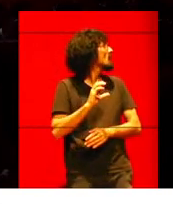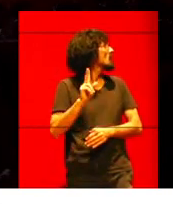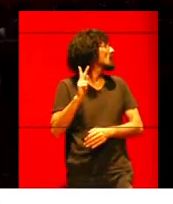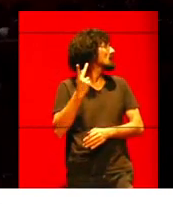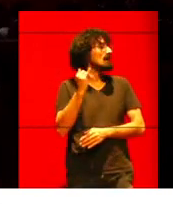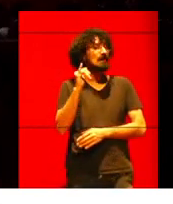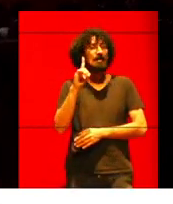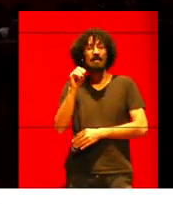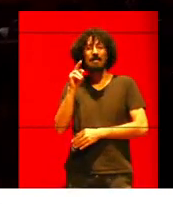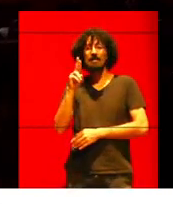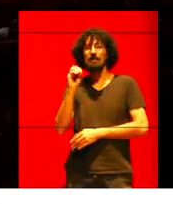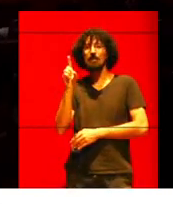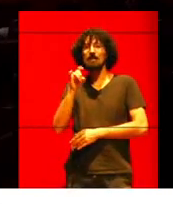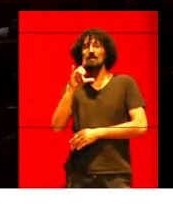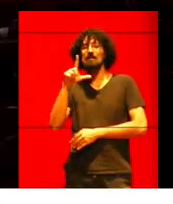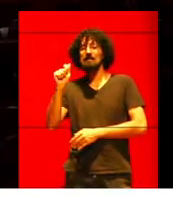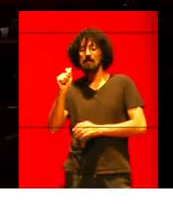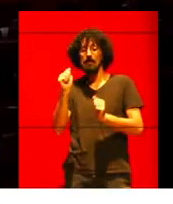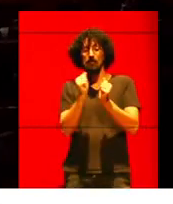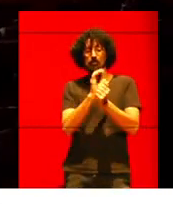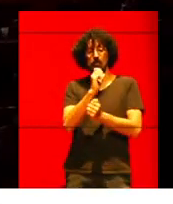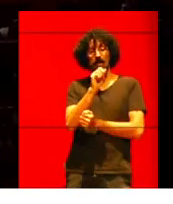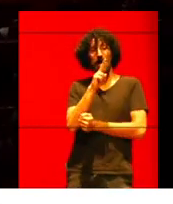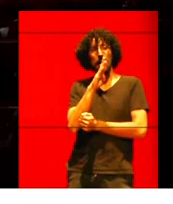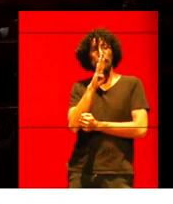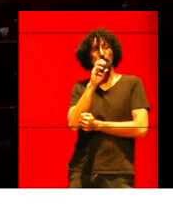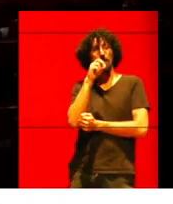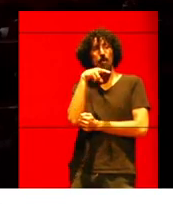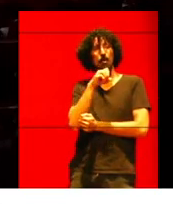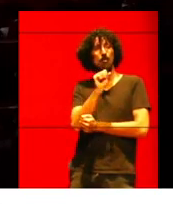Hidroxila ligado a carbono saturado. É o quê?